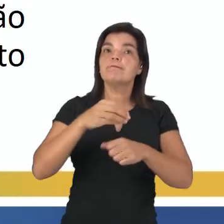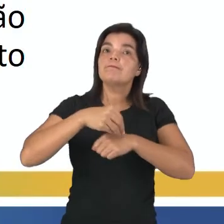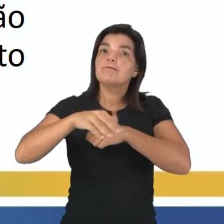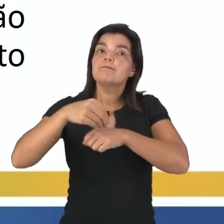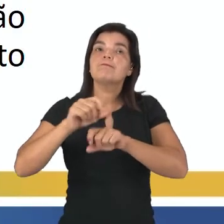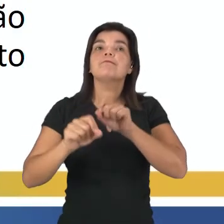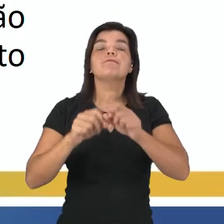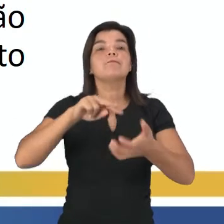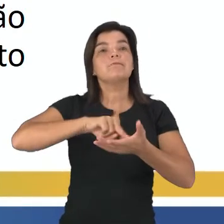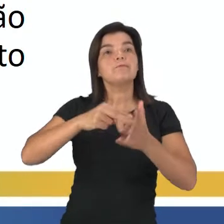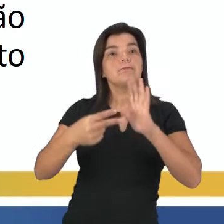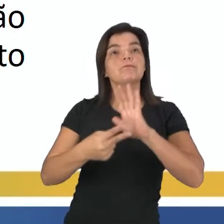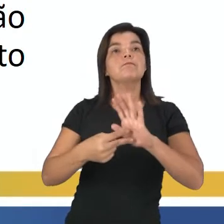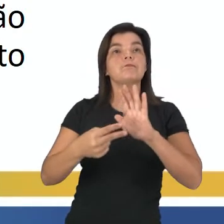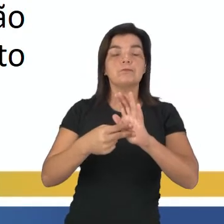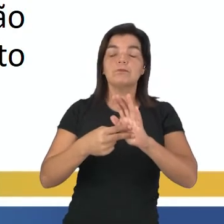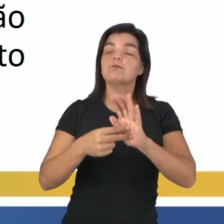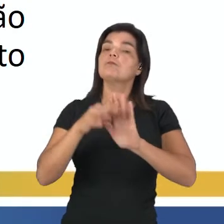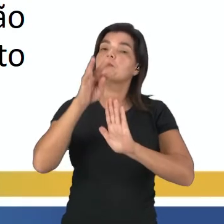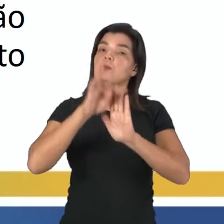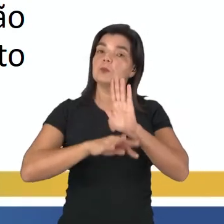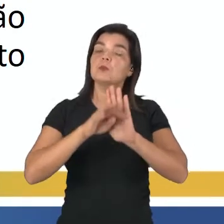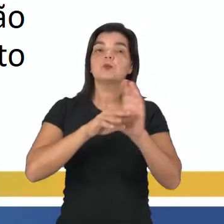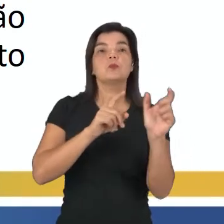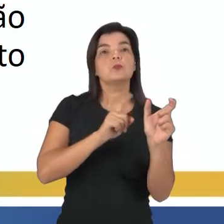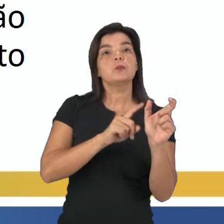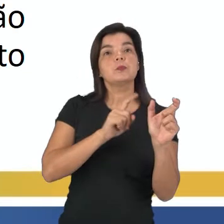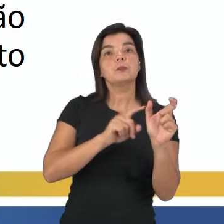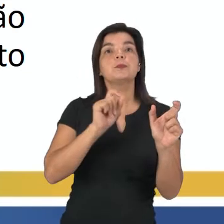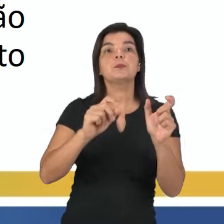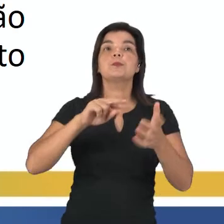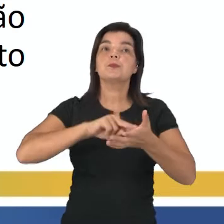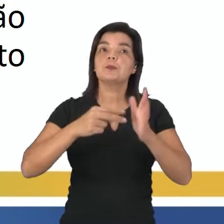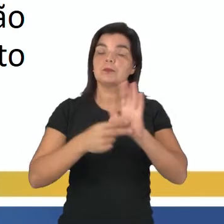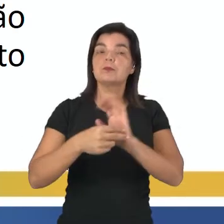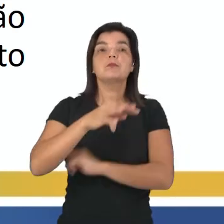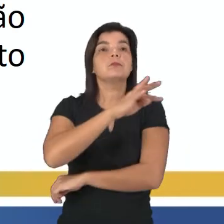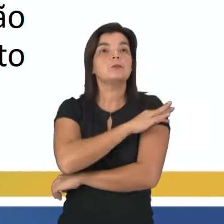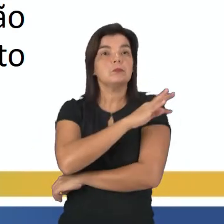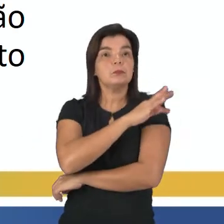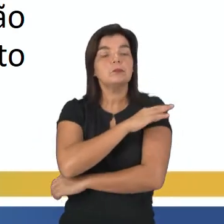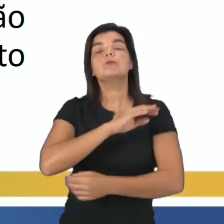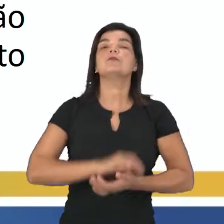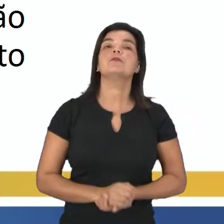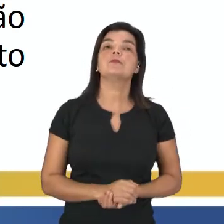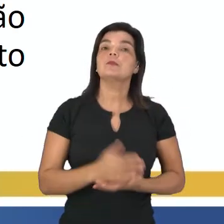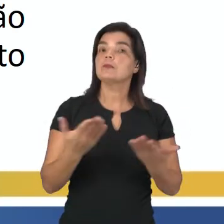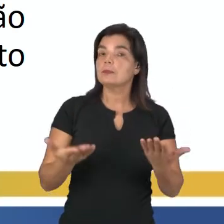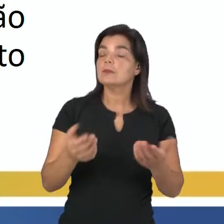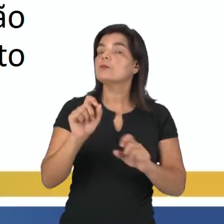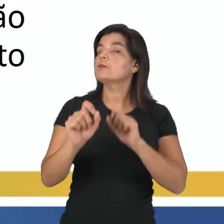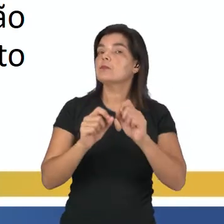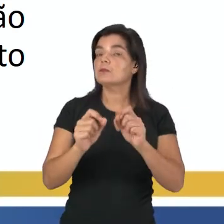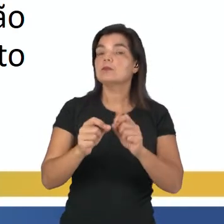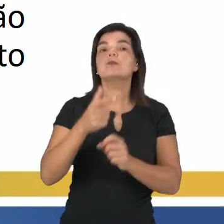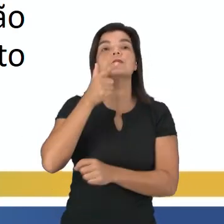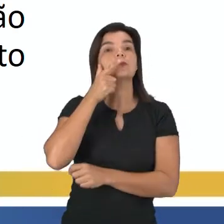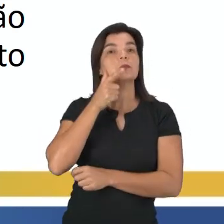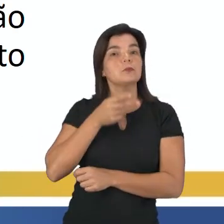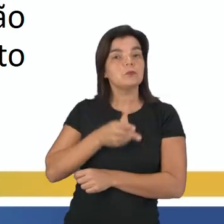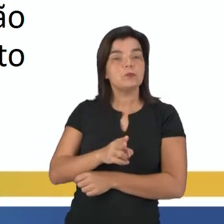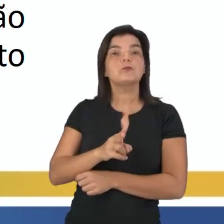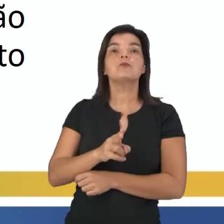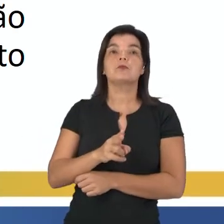sobre, né? É um significado atribuído a esse termo que tem a ver com o sentido e uma técnica, né? Essa técnica ela